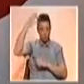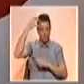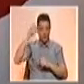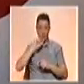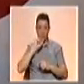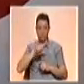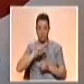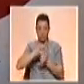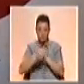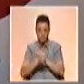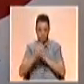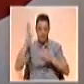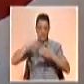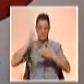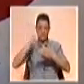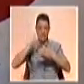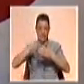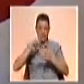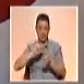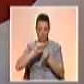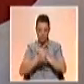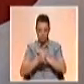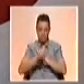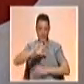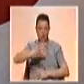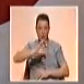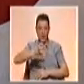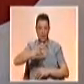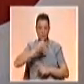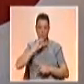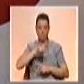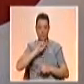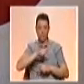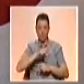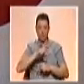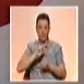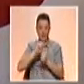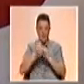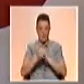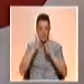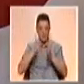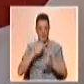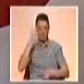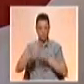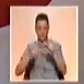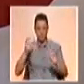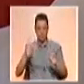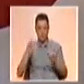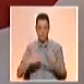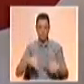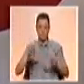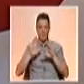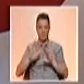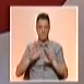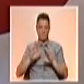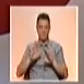económico, é isso? O autocolismo, tudo isso pode ser adaptado, torneiras. A maior parte dos autocolismos já estão adaptados, não é? As pessoas geralmente já têm eu não sei como é que aquilo se chama,